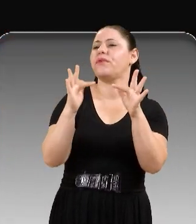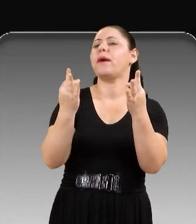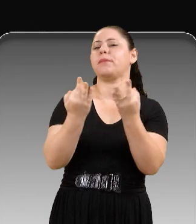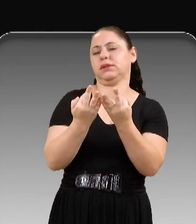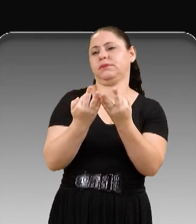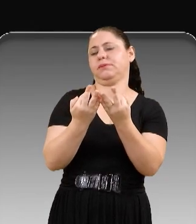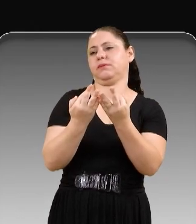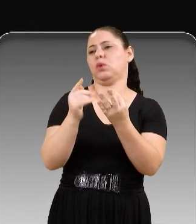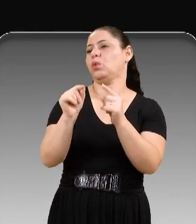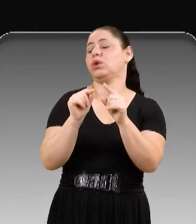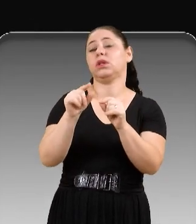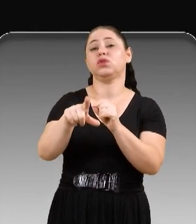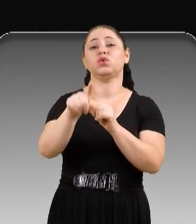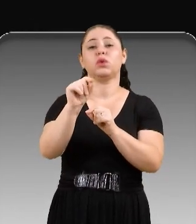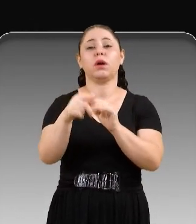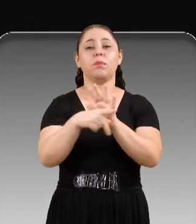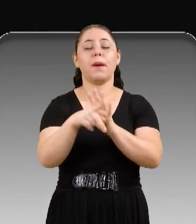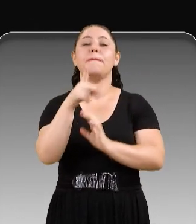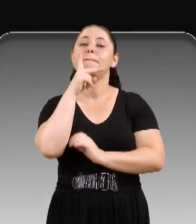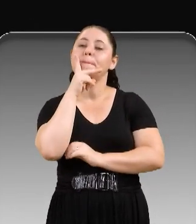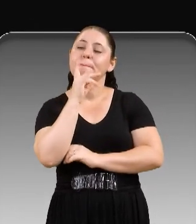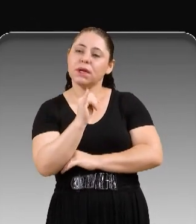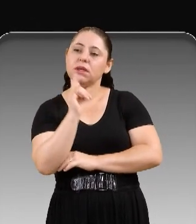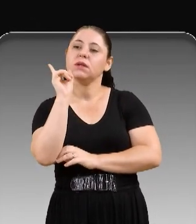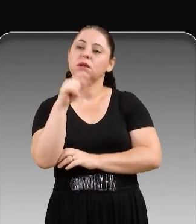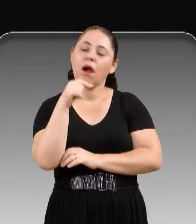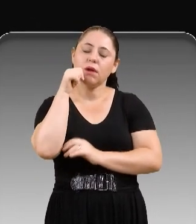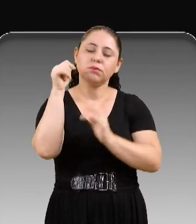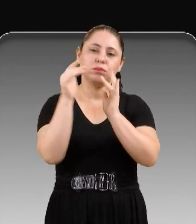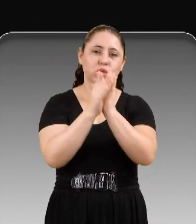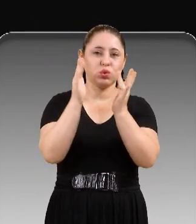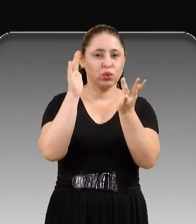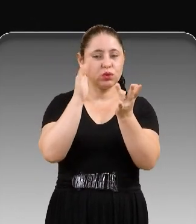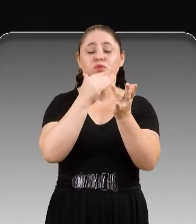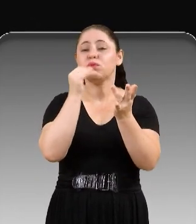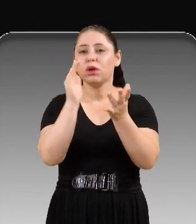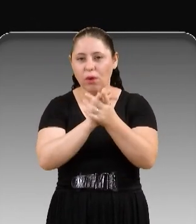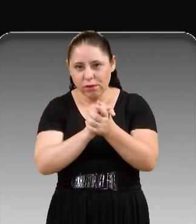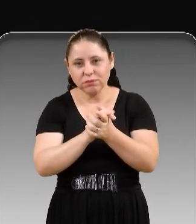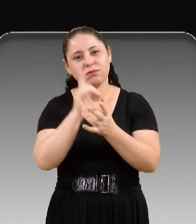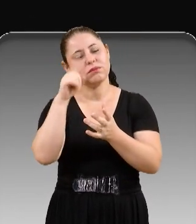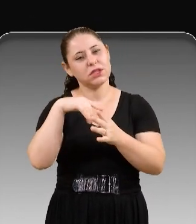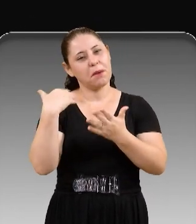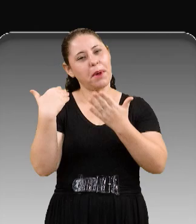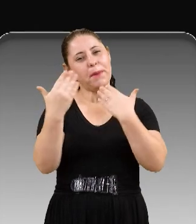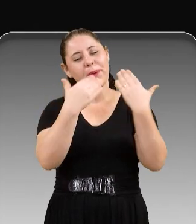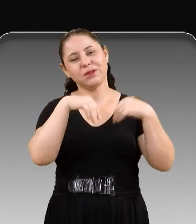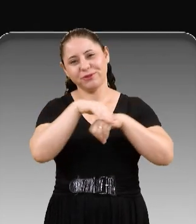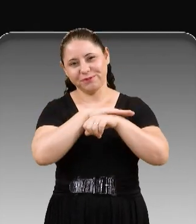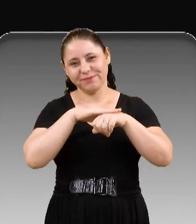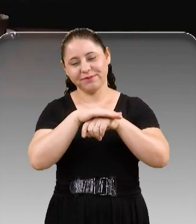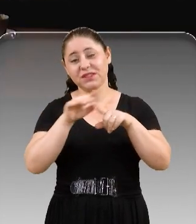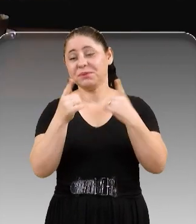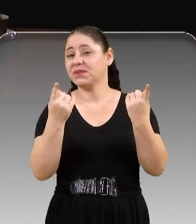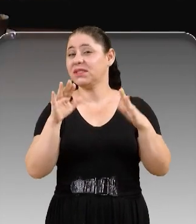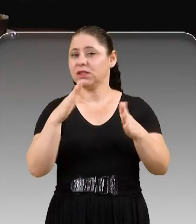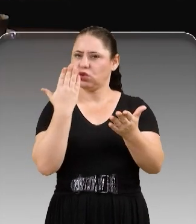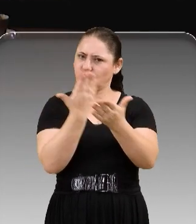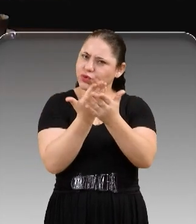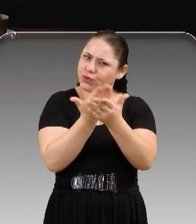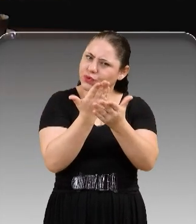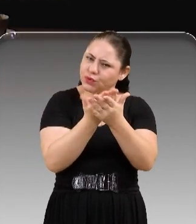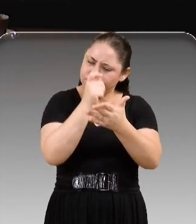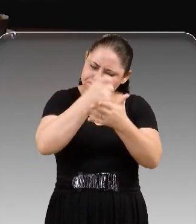família, essa questão do senhor é pai, né? Esposo. Nós estávamos conversando isso nos bastidores, mas